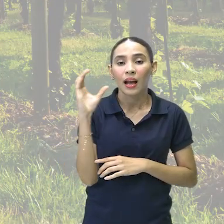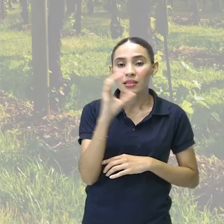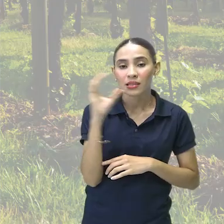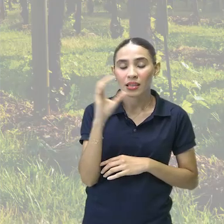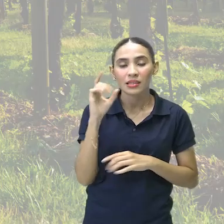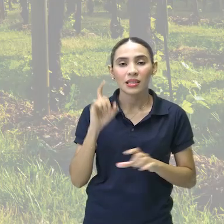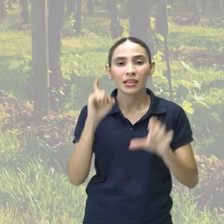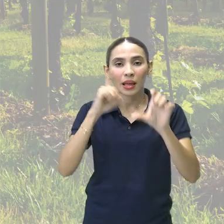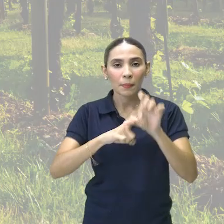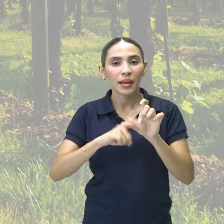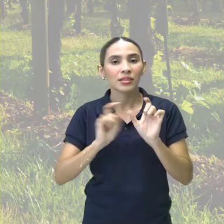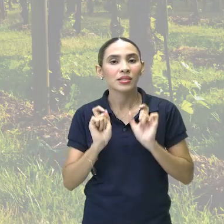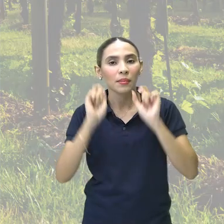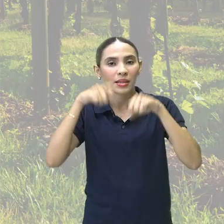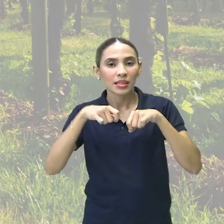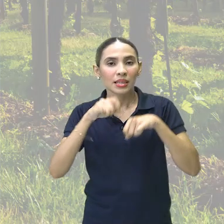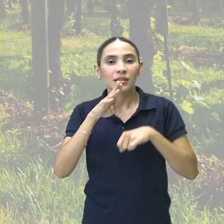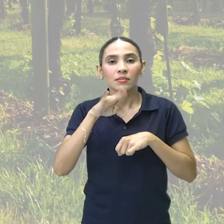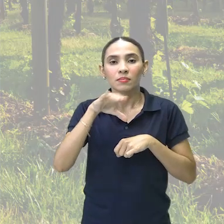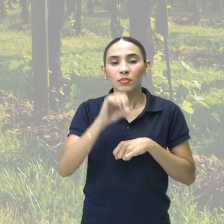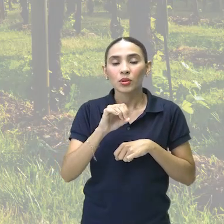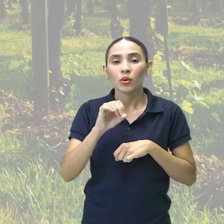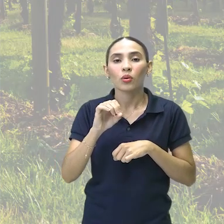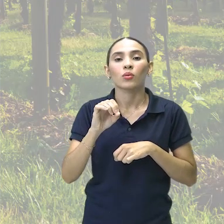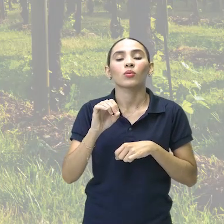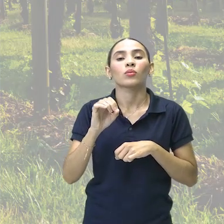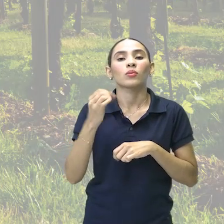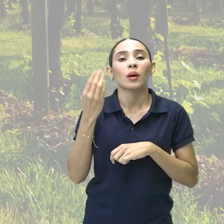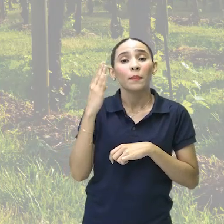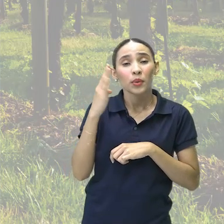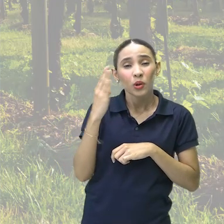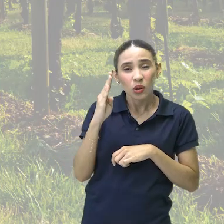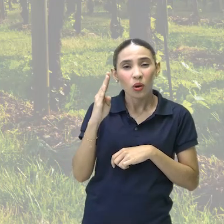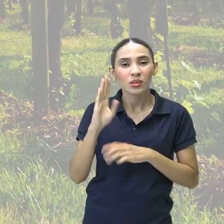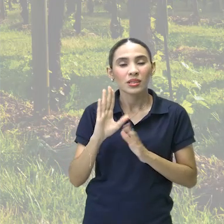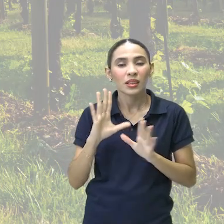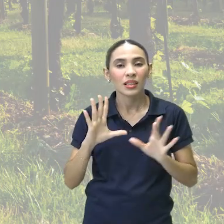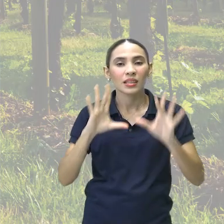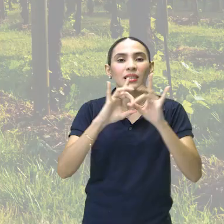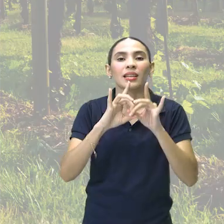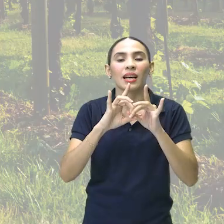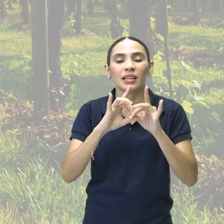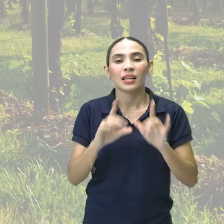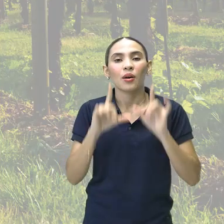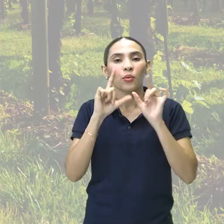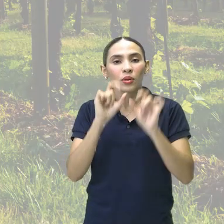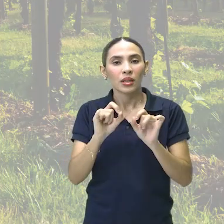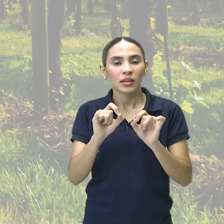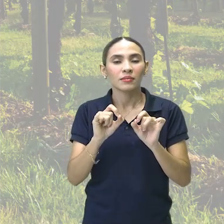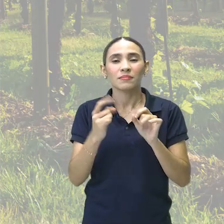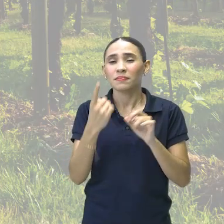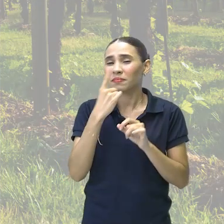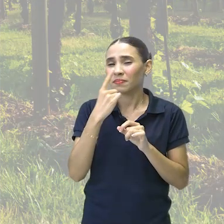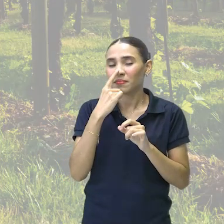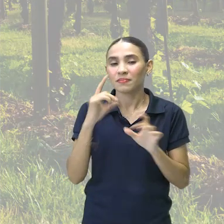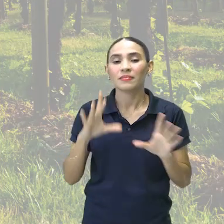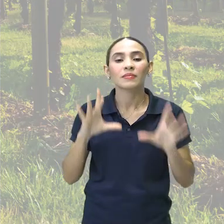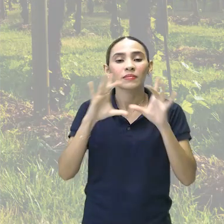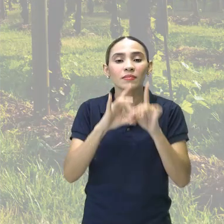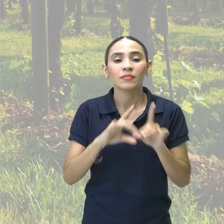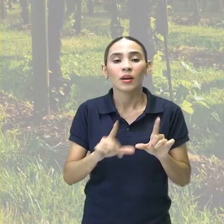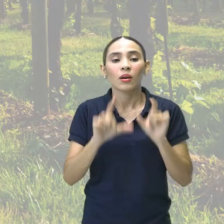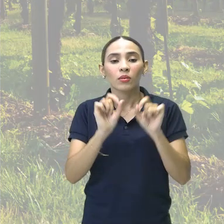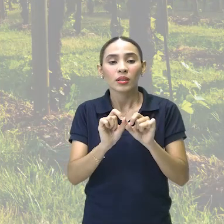que depende da capacidade biológica que está intrínseca, né, que está intimamente